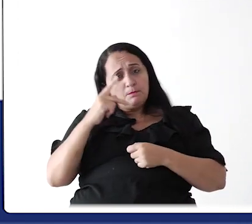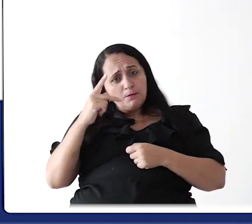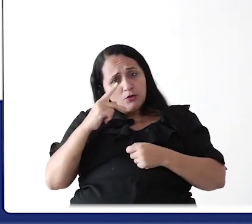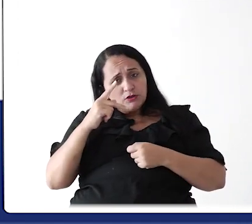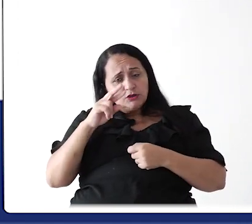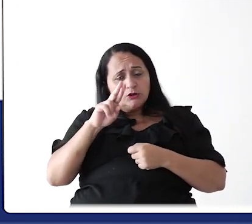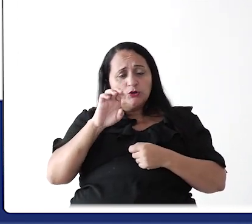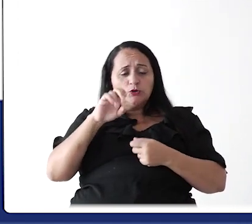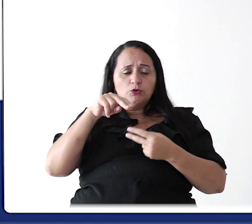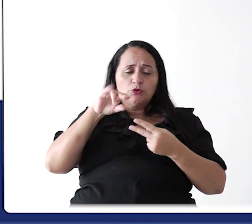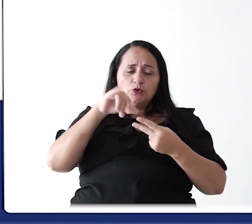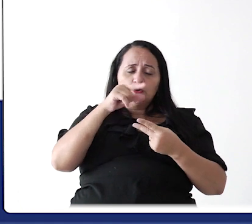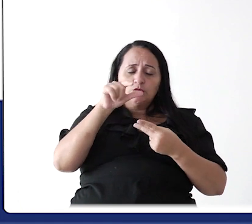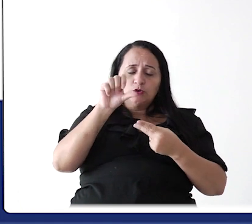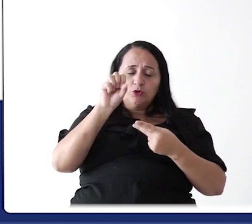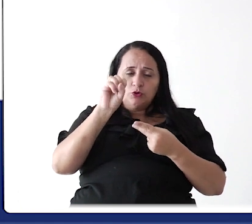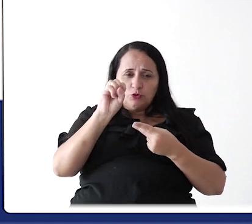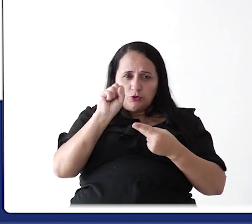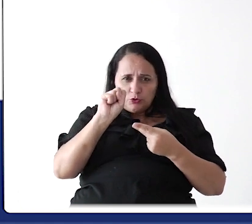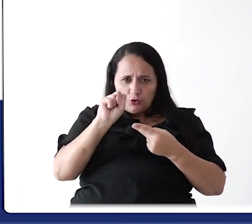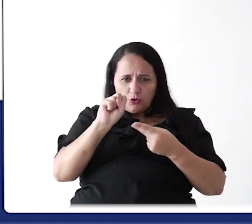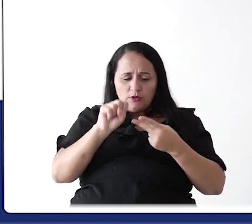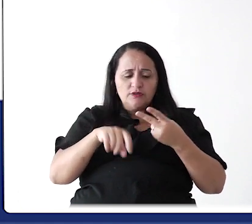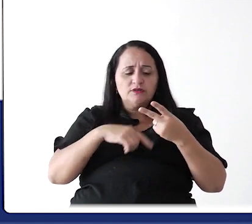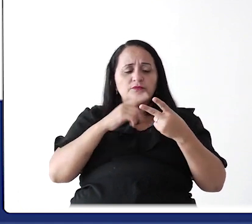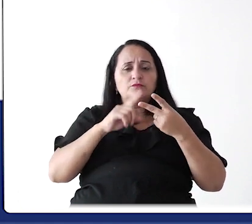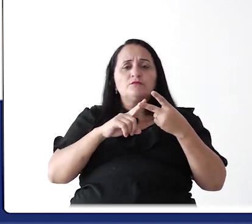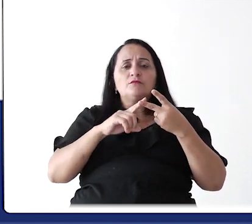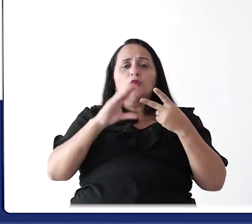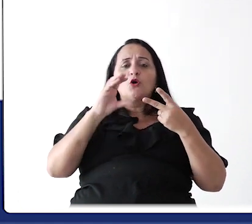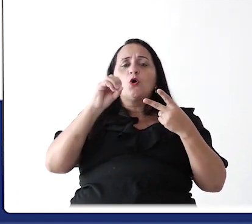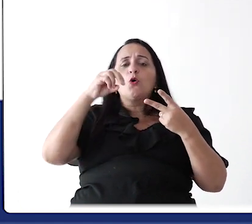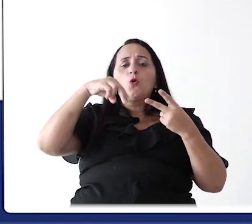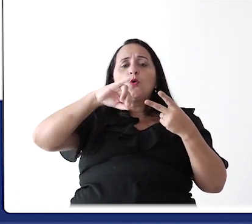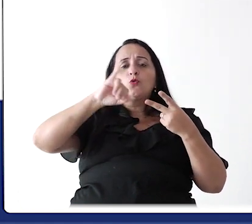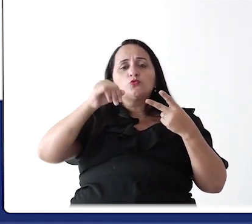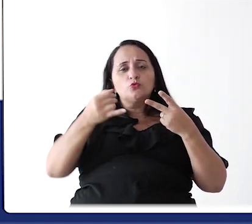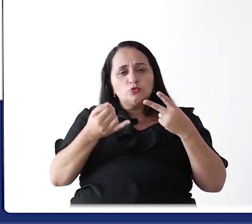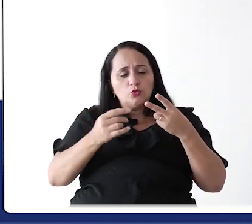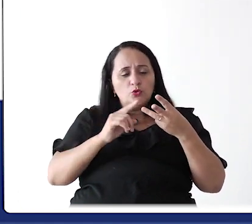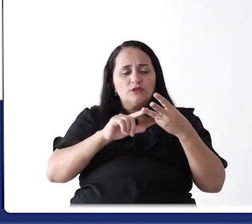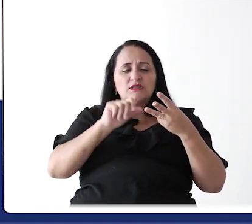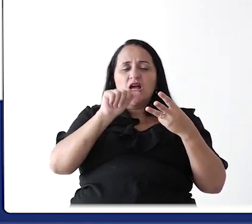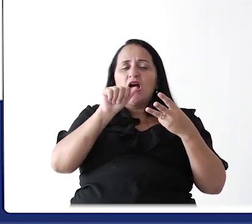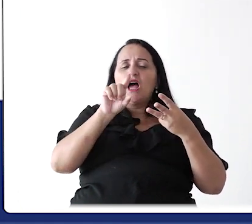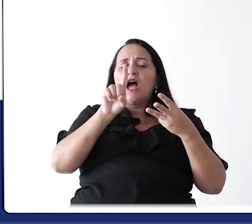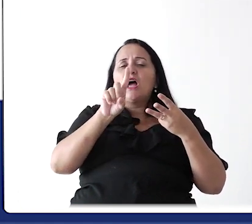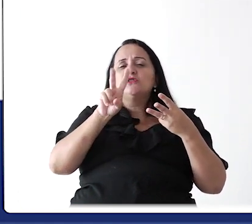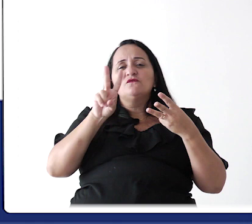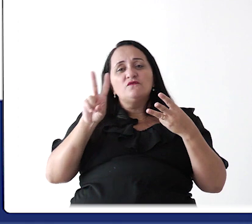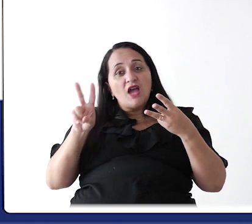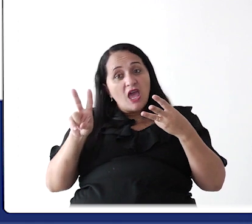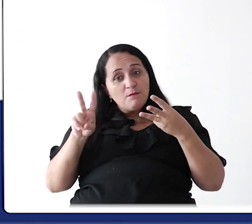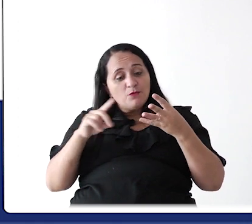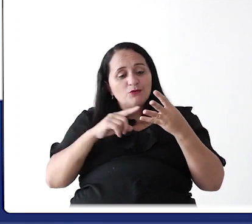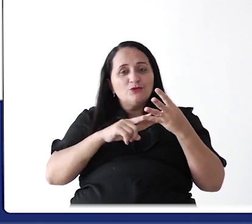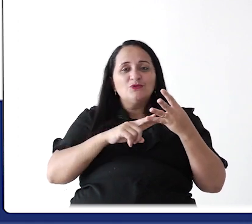preposições, conjunções, advérbios, locuções, entre